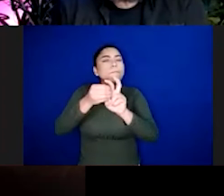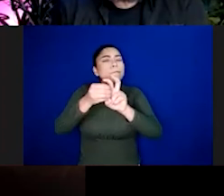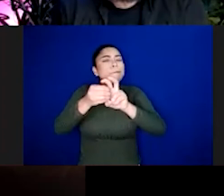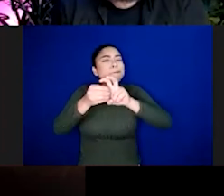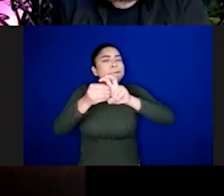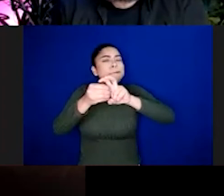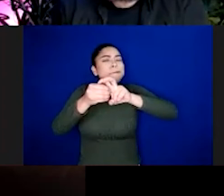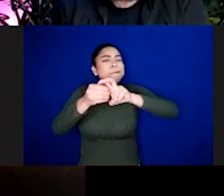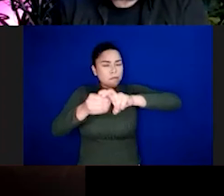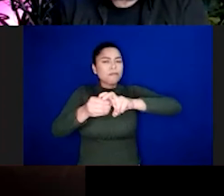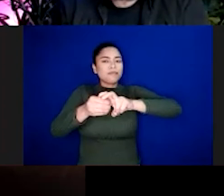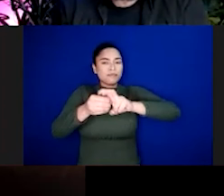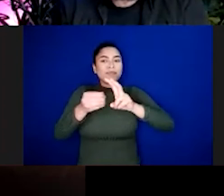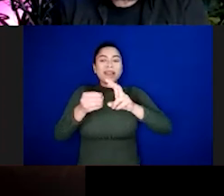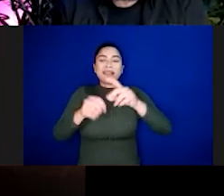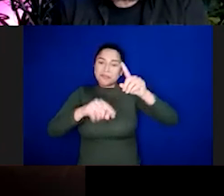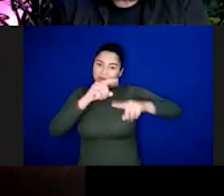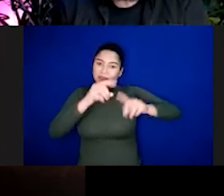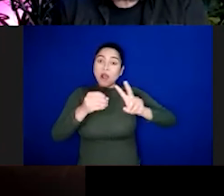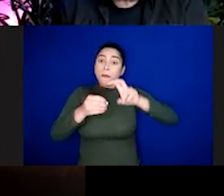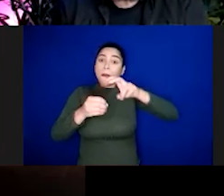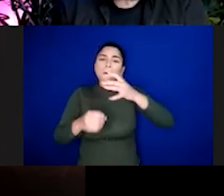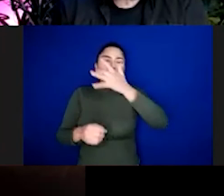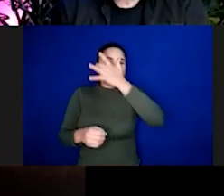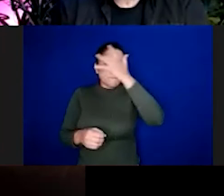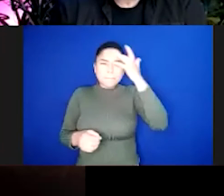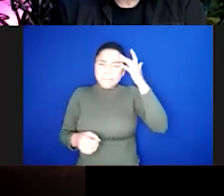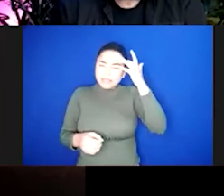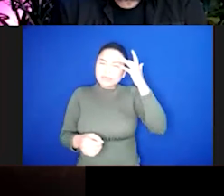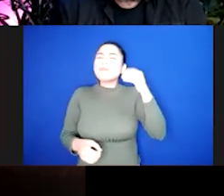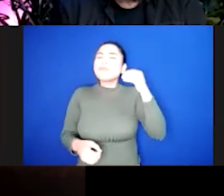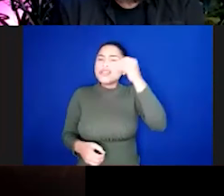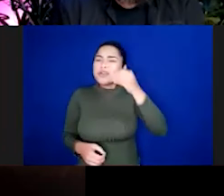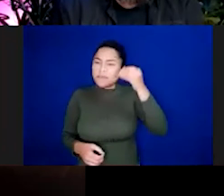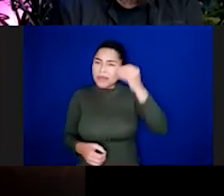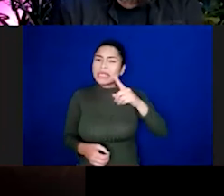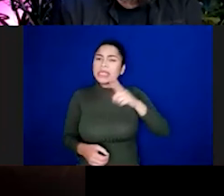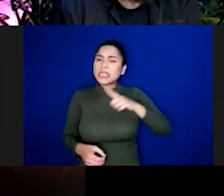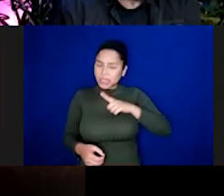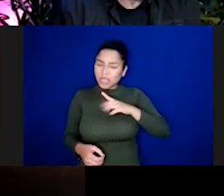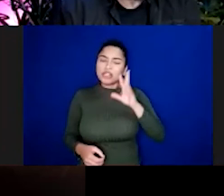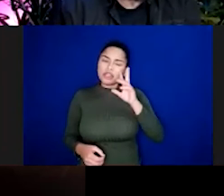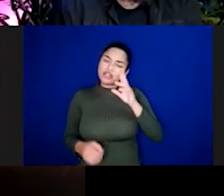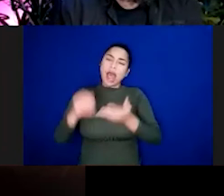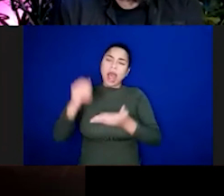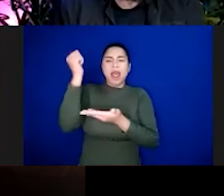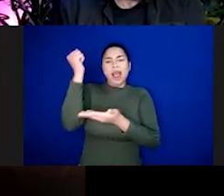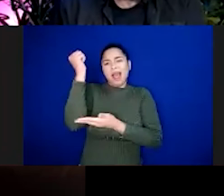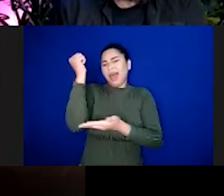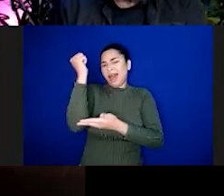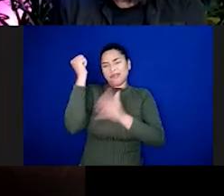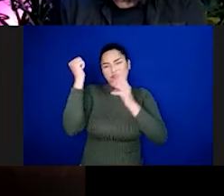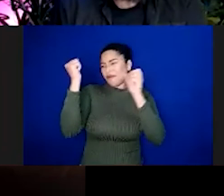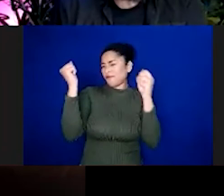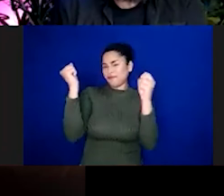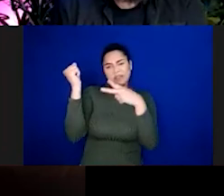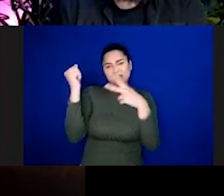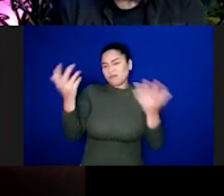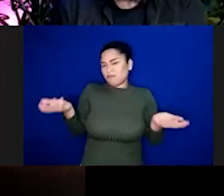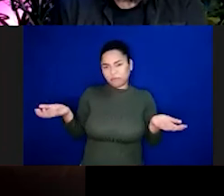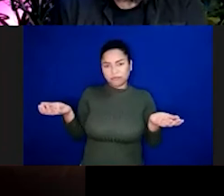um abridor de garrafas quem já passou pela experiência de abrir uma garrafa de coca-cola e quem ouve